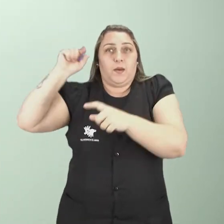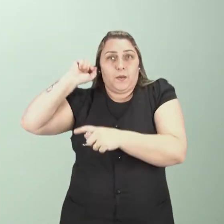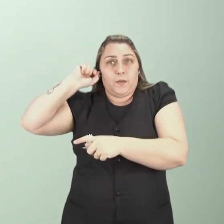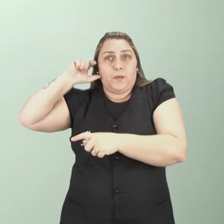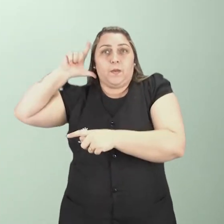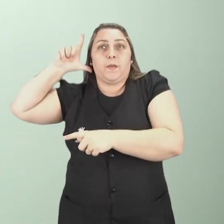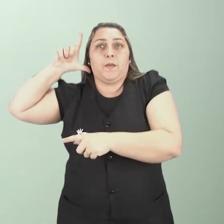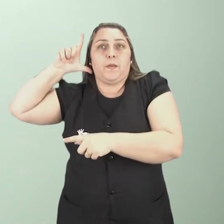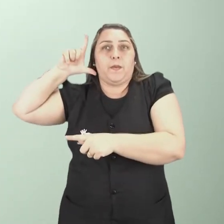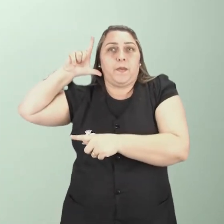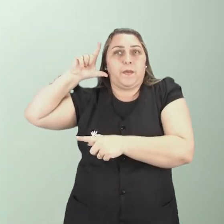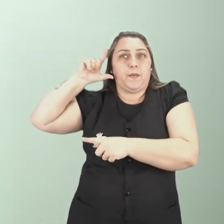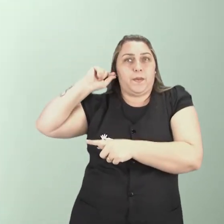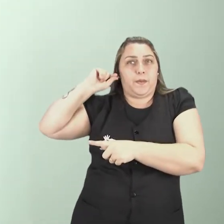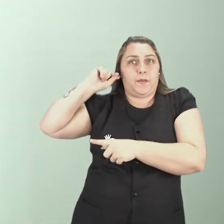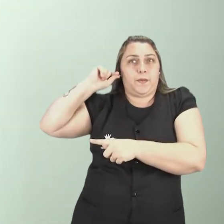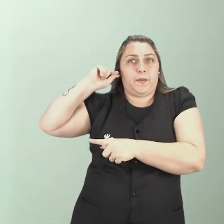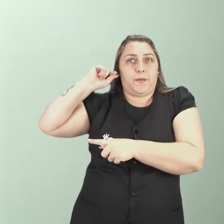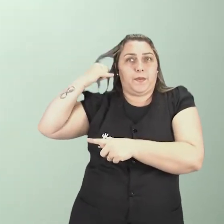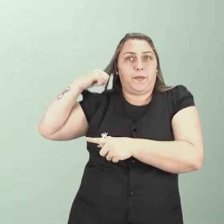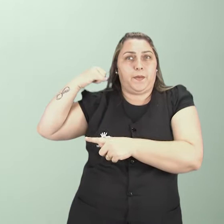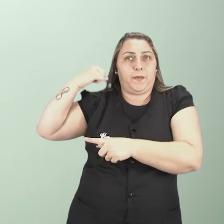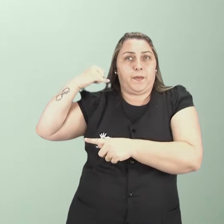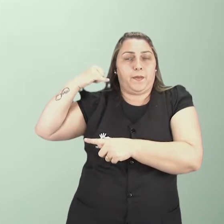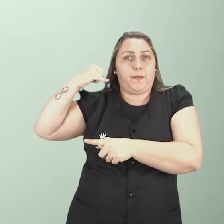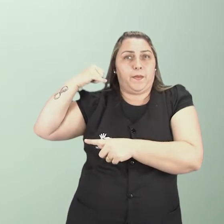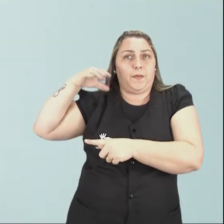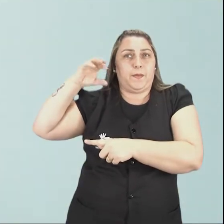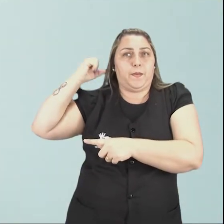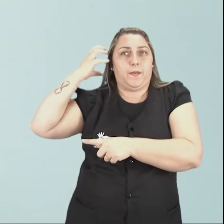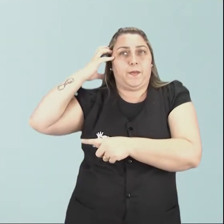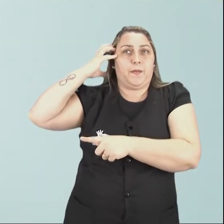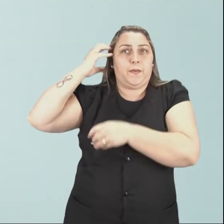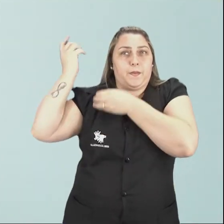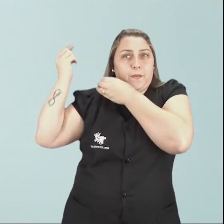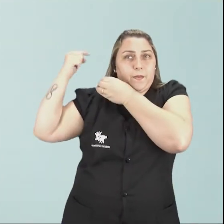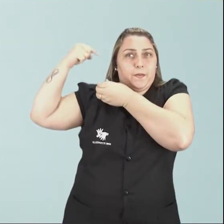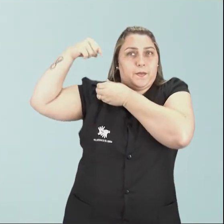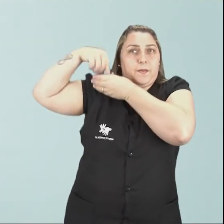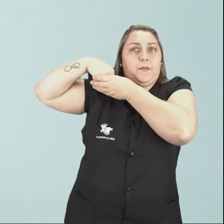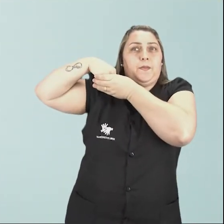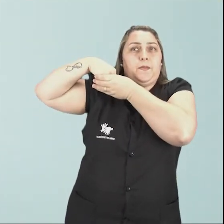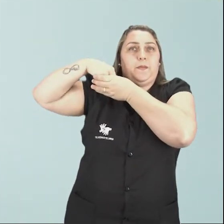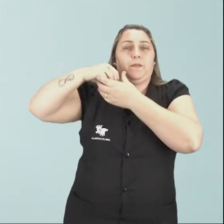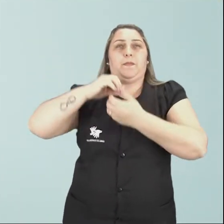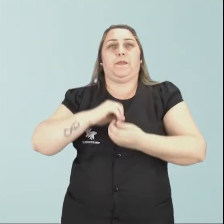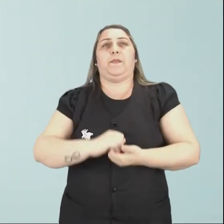a vibração do som ao entrar no seu ouvido.